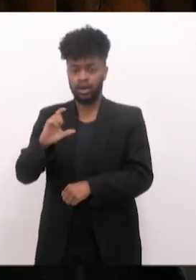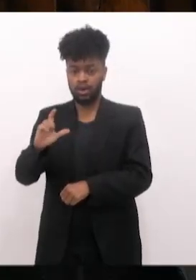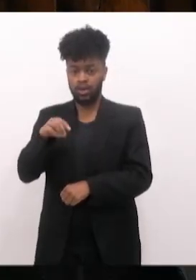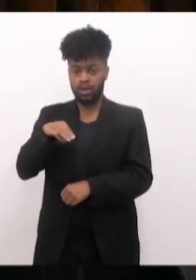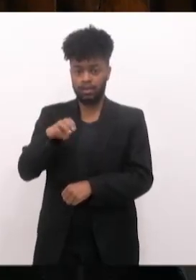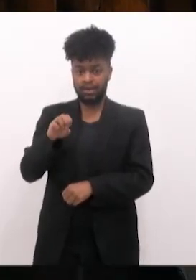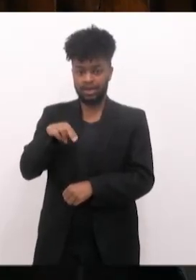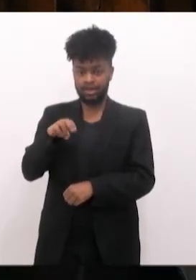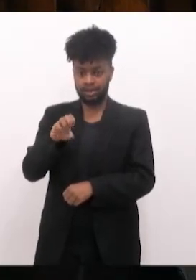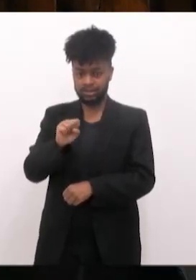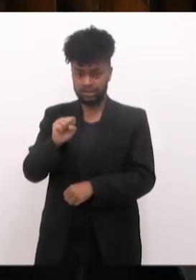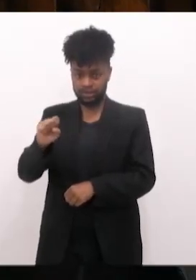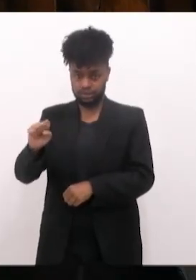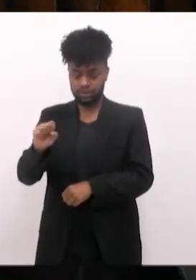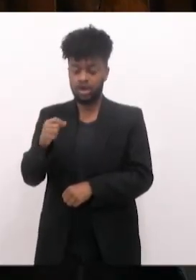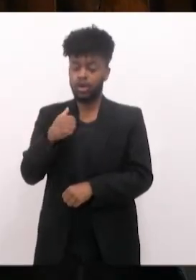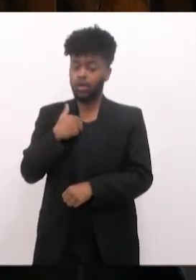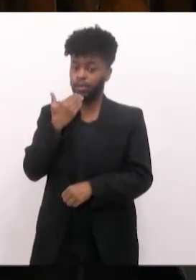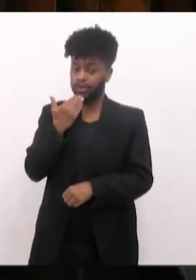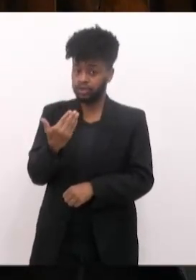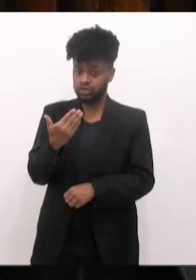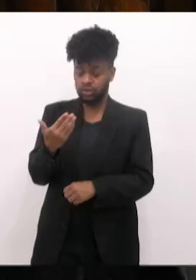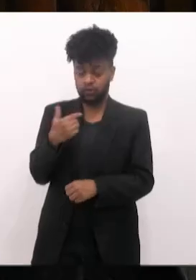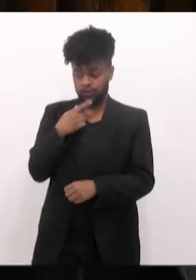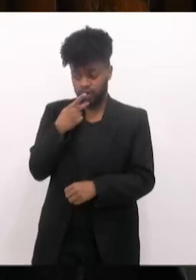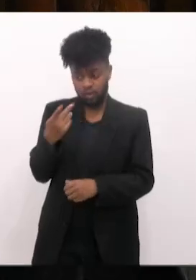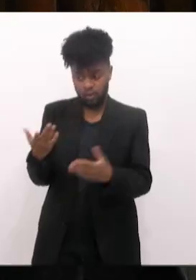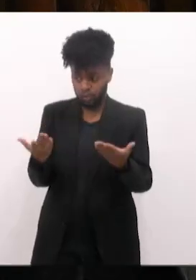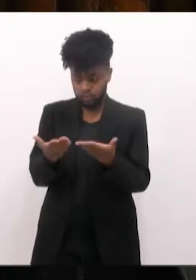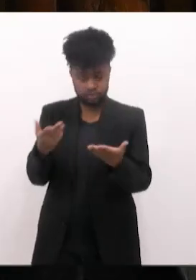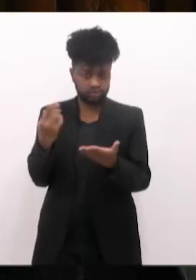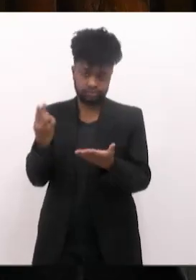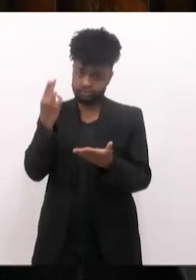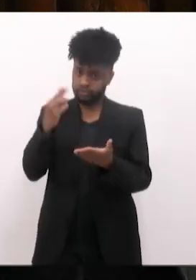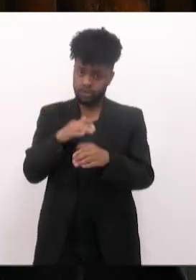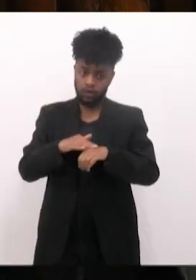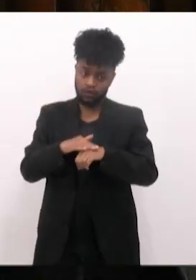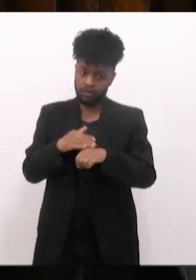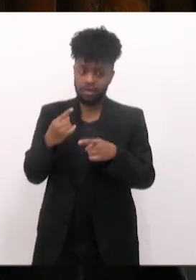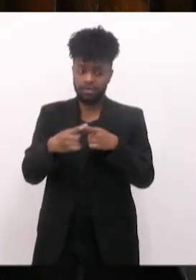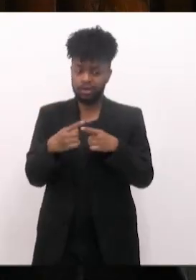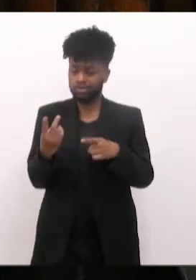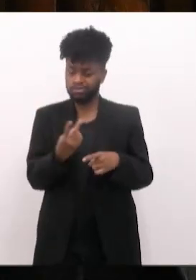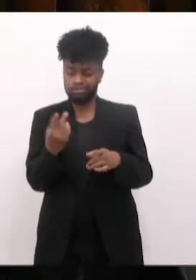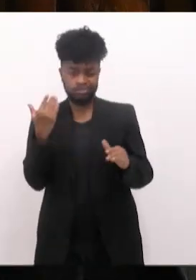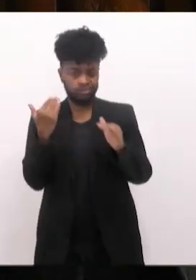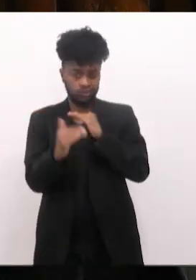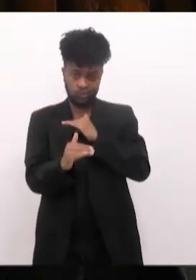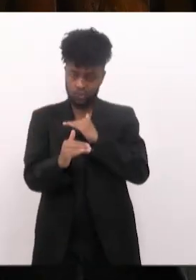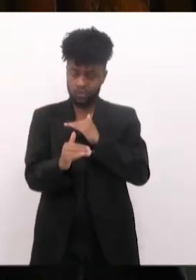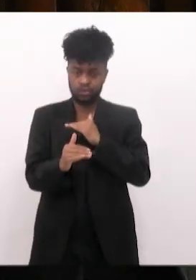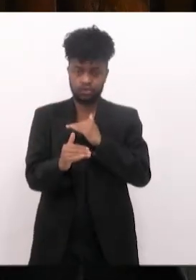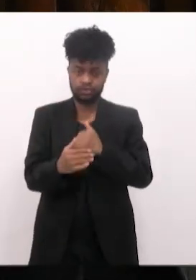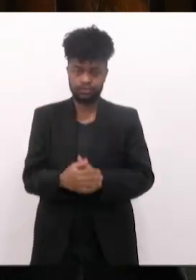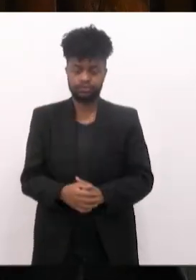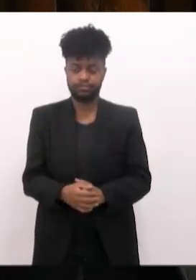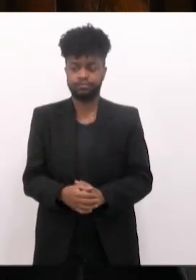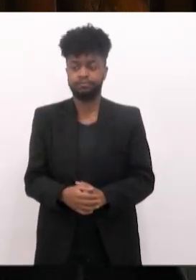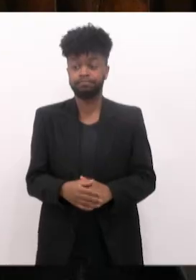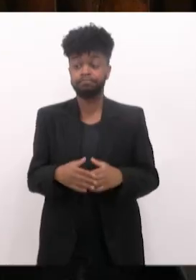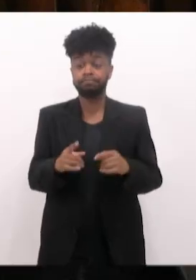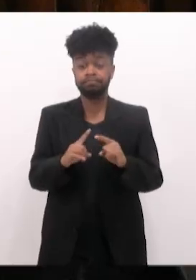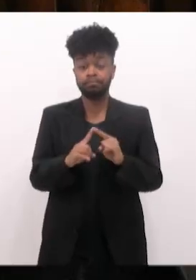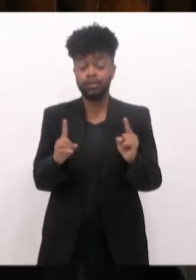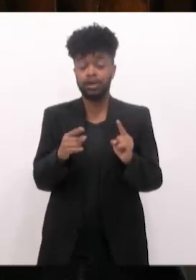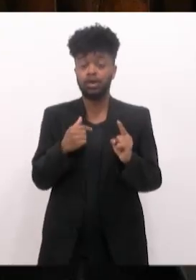pedi a ele, coronel, não tenho condições hoje de conversar com o comandante, ele diverge muito do meu pensamento, e eu